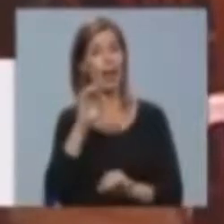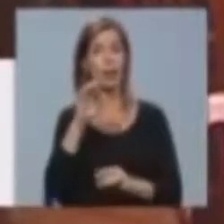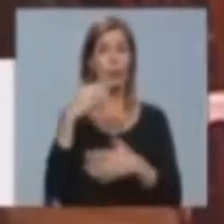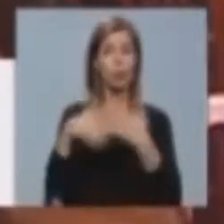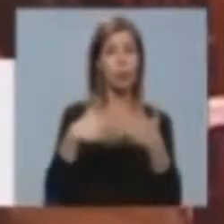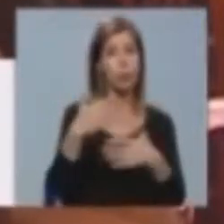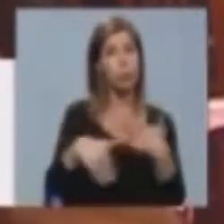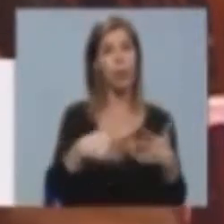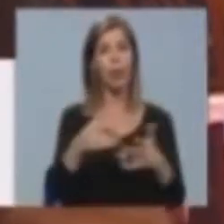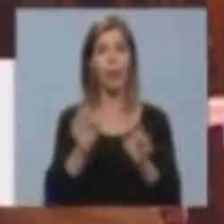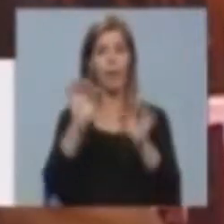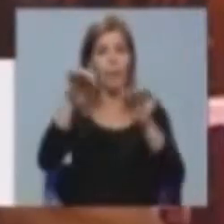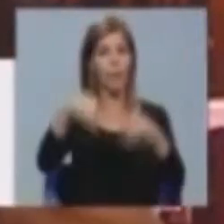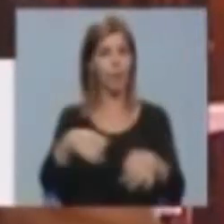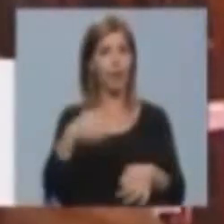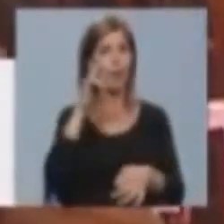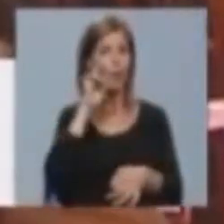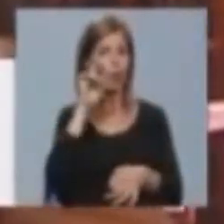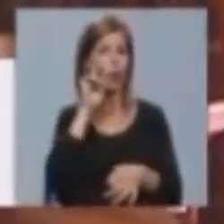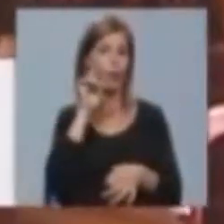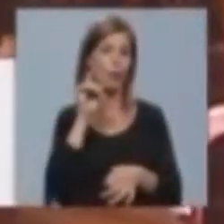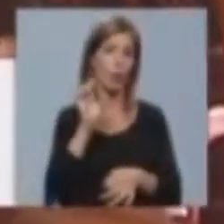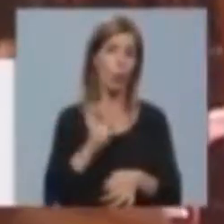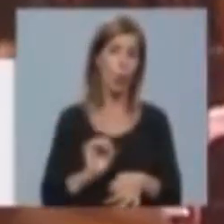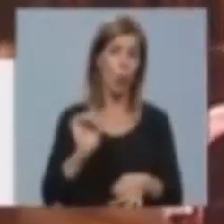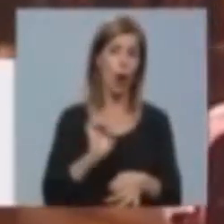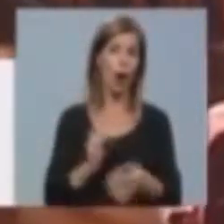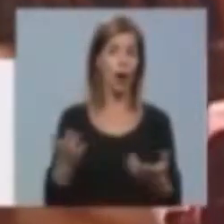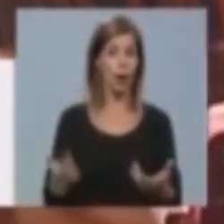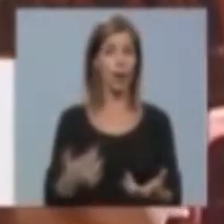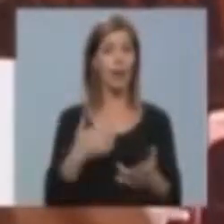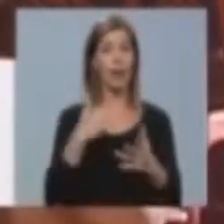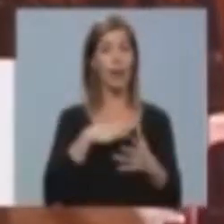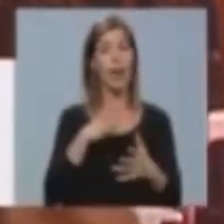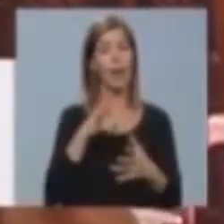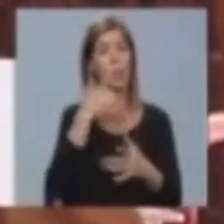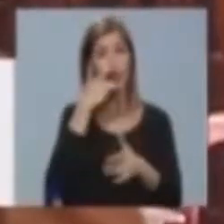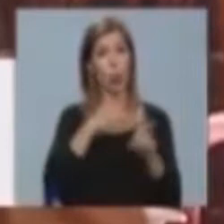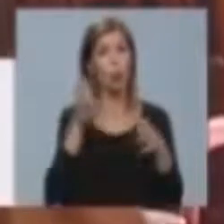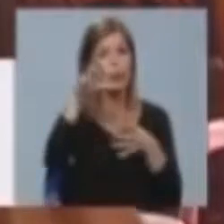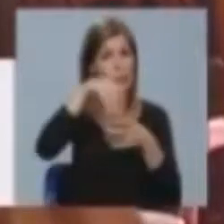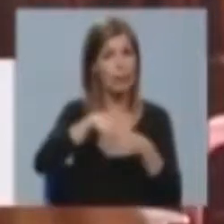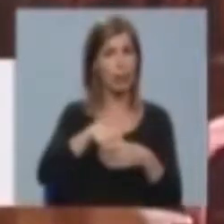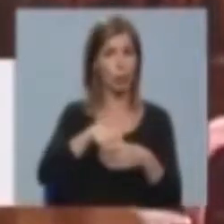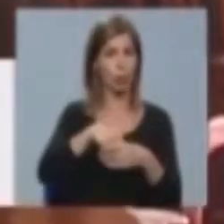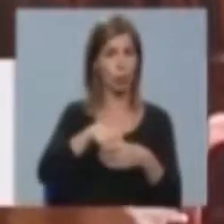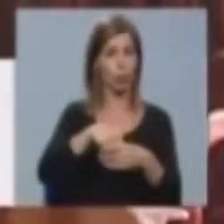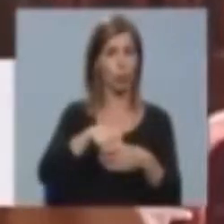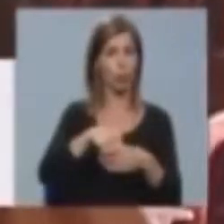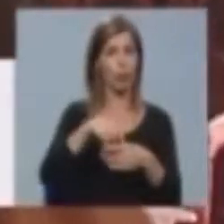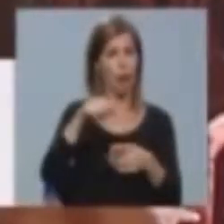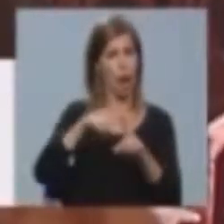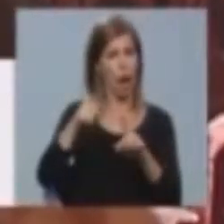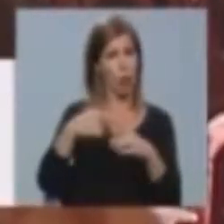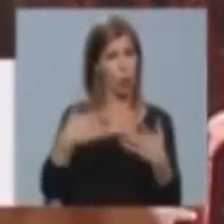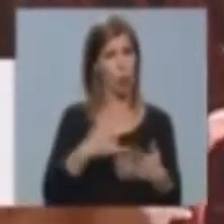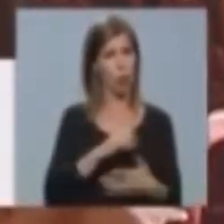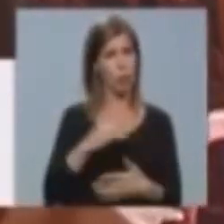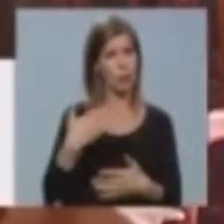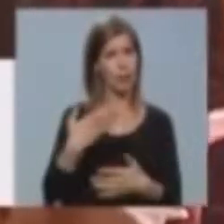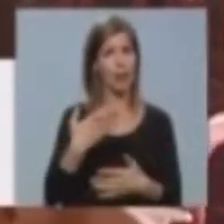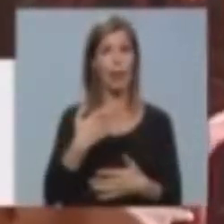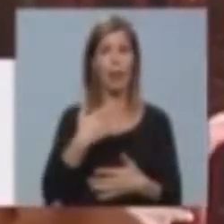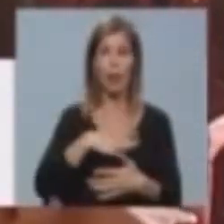eliminar a precariedade na função pública, já com a integração de dezenas de milhares de trabalhadores durante este ano de